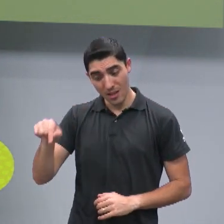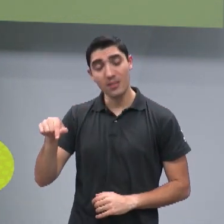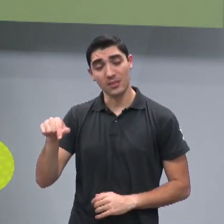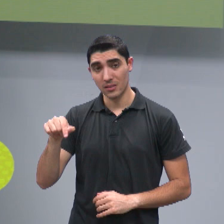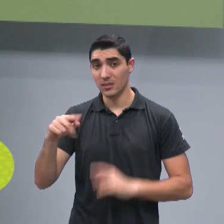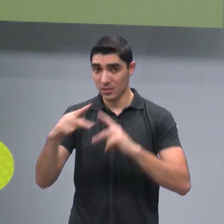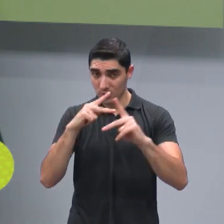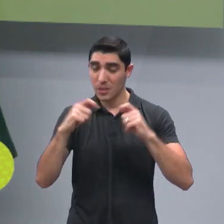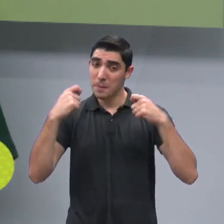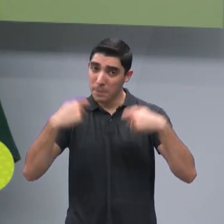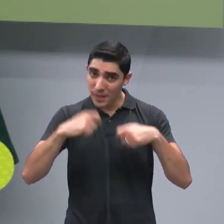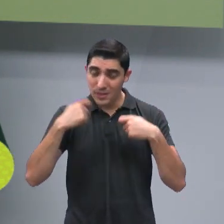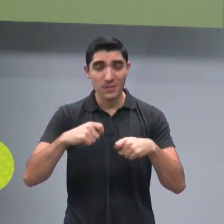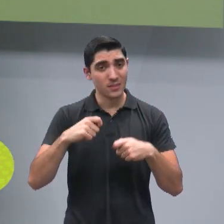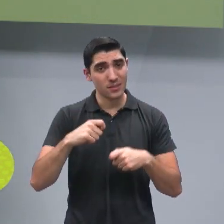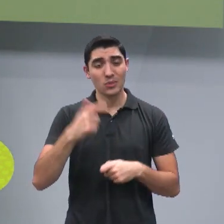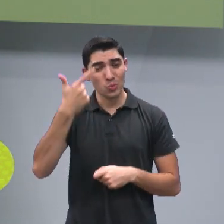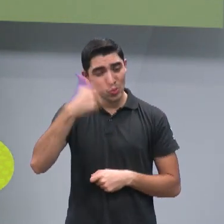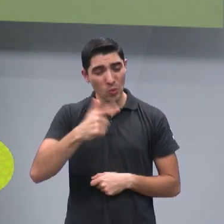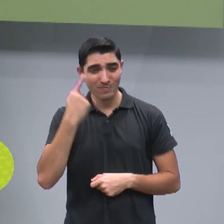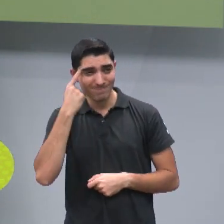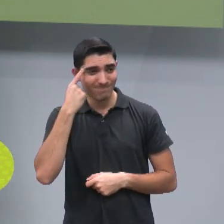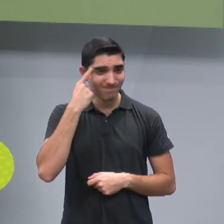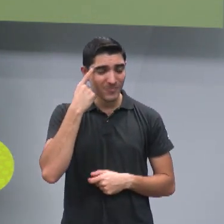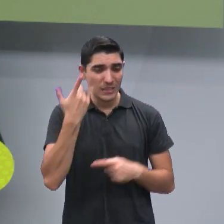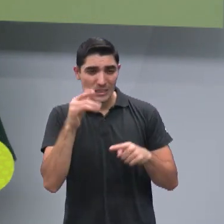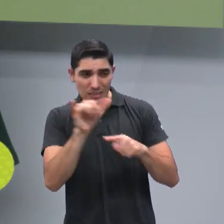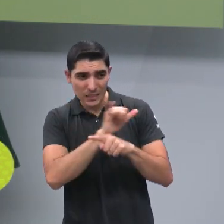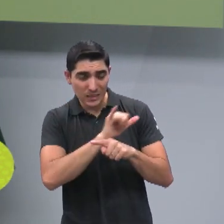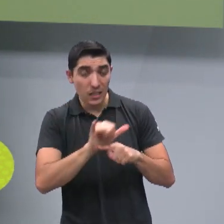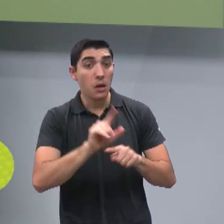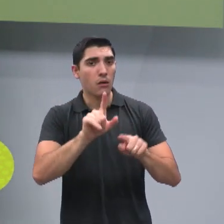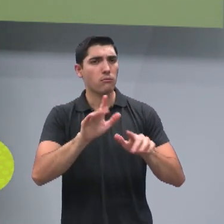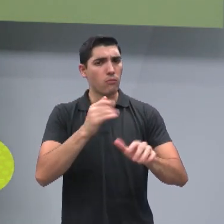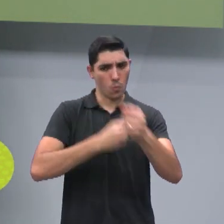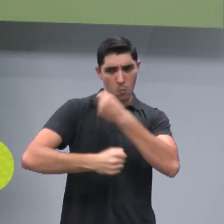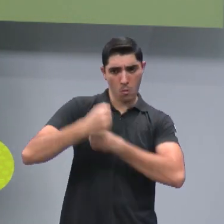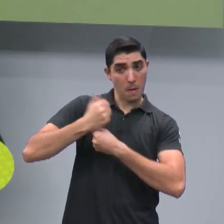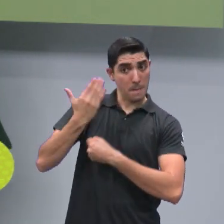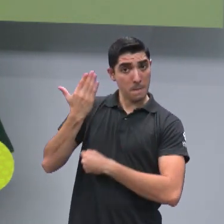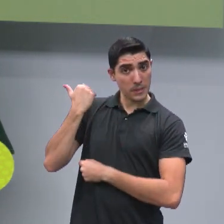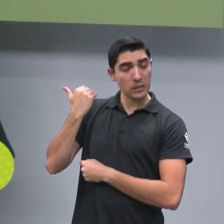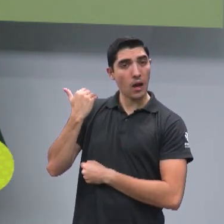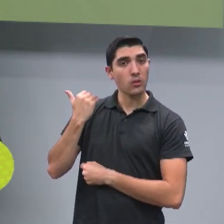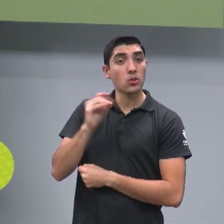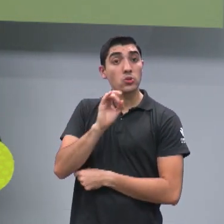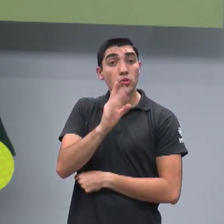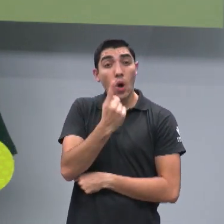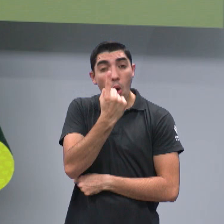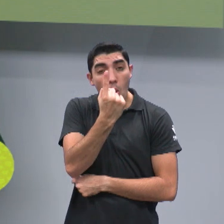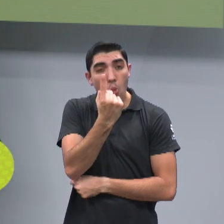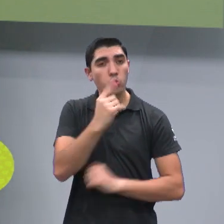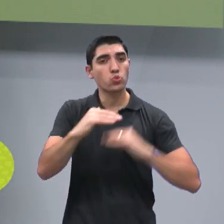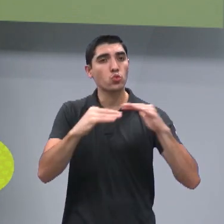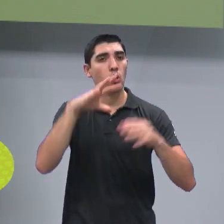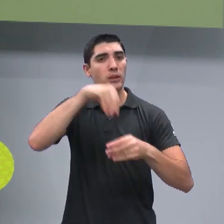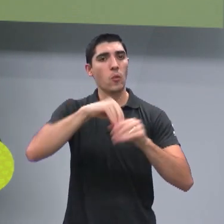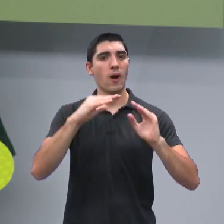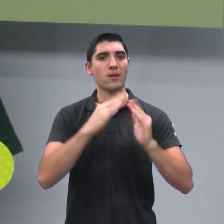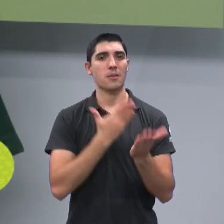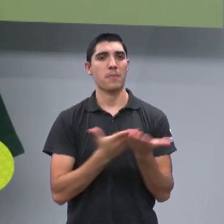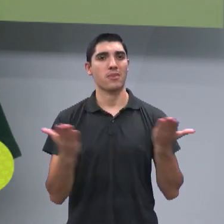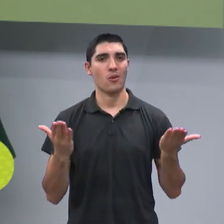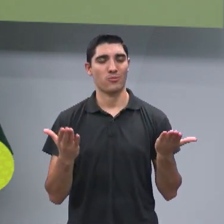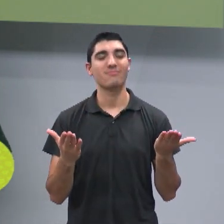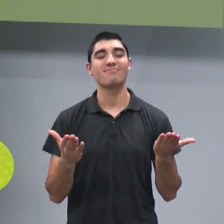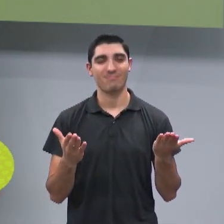aí, rearranjar o caminho das vitórias, porque o ano passado, como a gente sempre fala aqui, só perdeu em casa uma vez, já no final do campeonato,